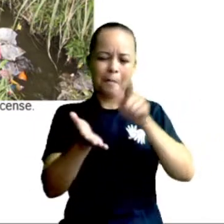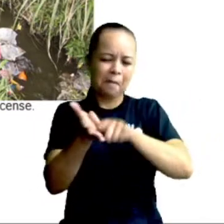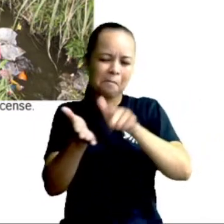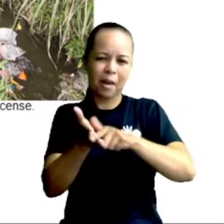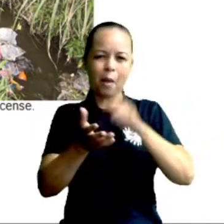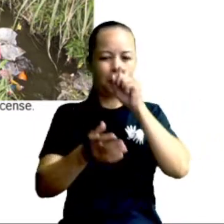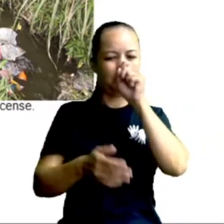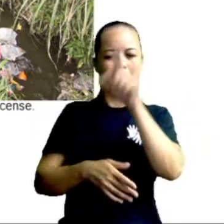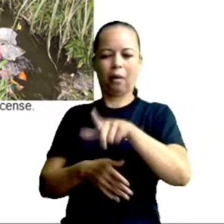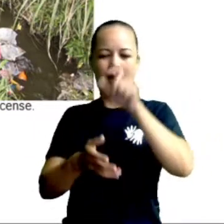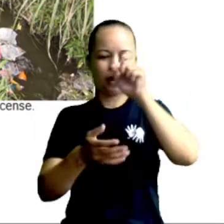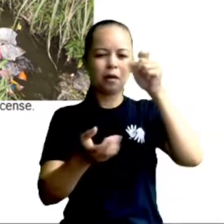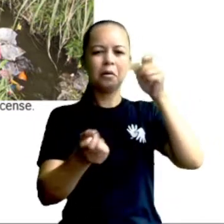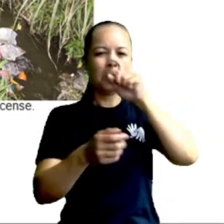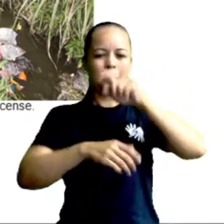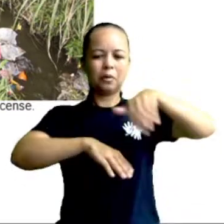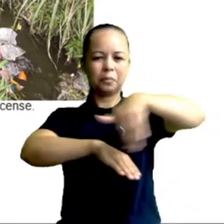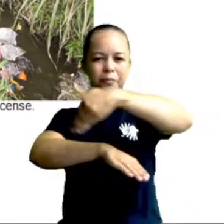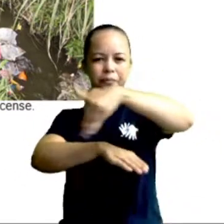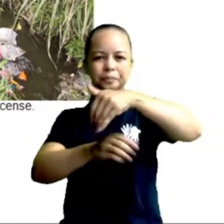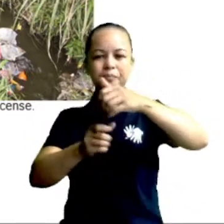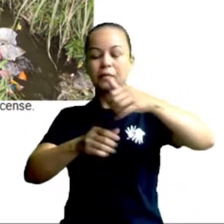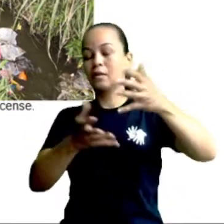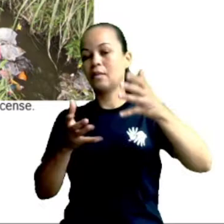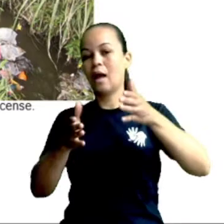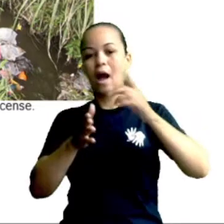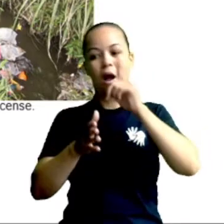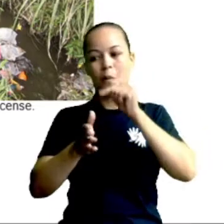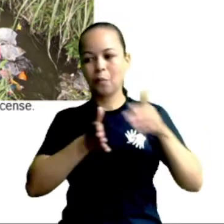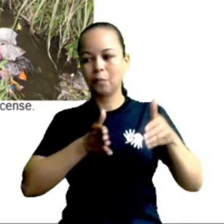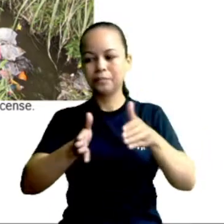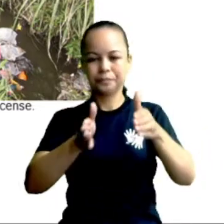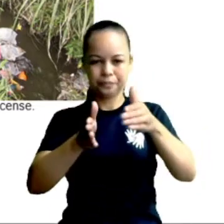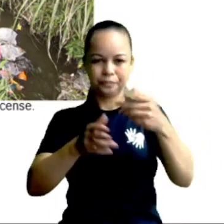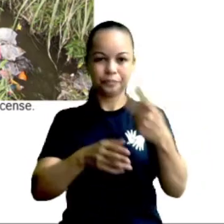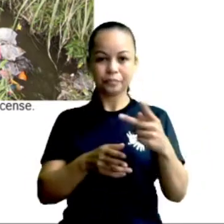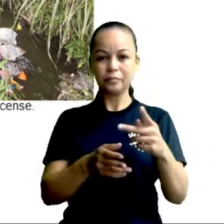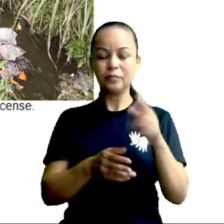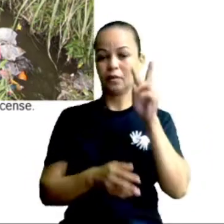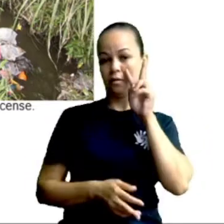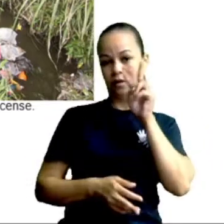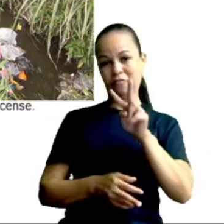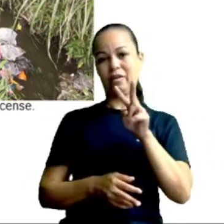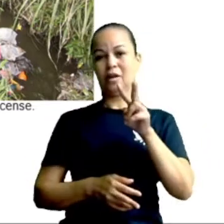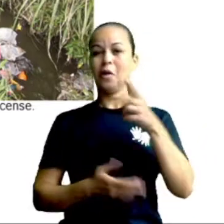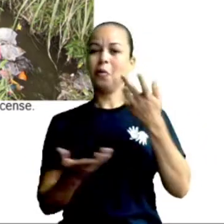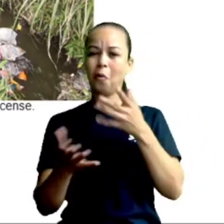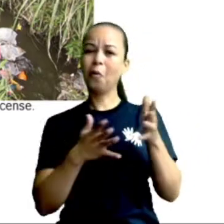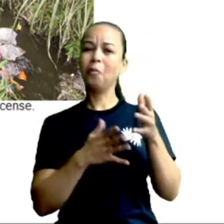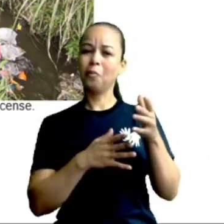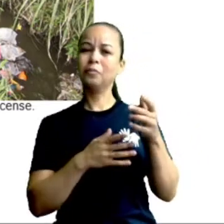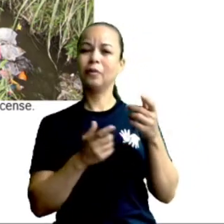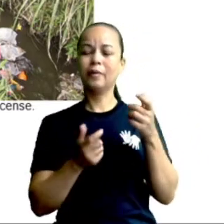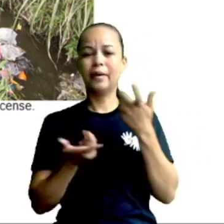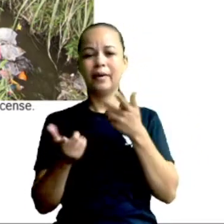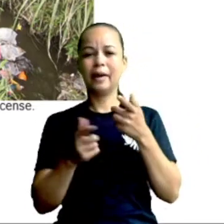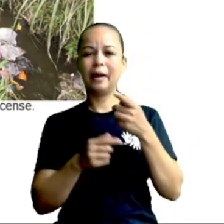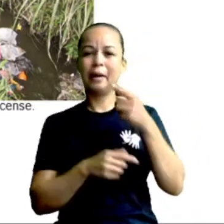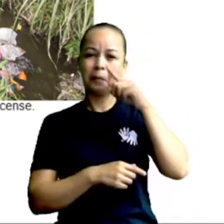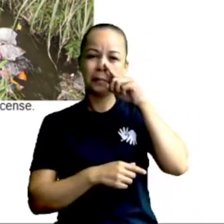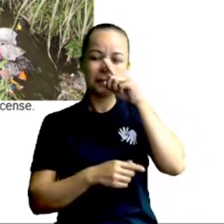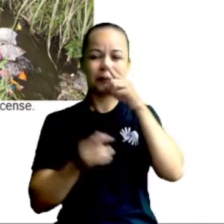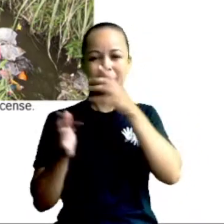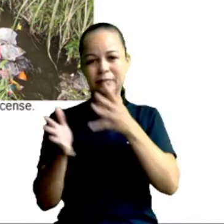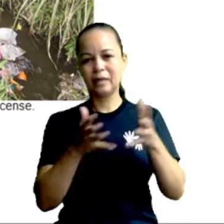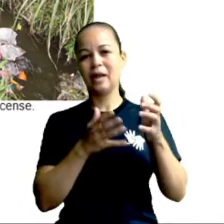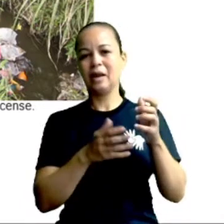nessa nascente e a gente vê como isso é prejudicial, né? Até visualmente fica feio, diz, nossa, que coisa